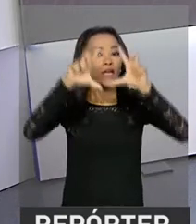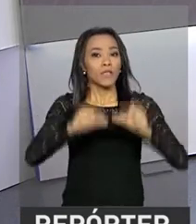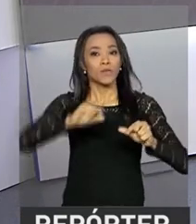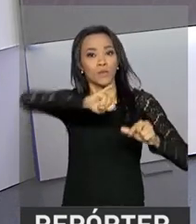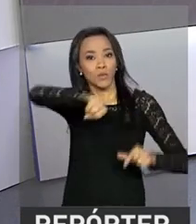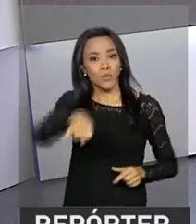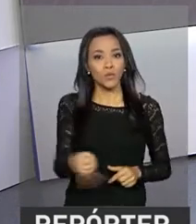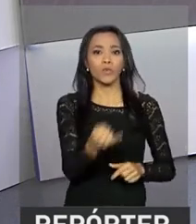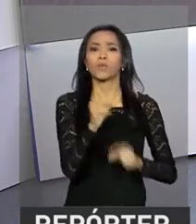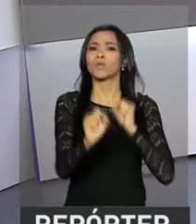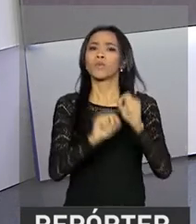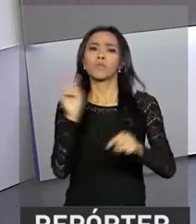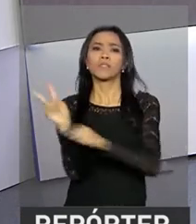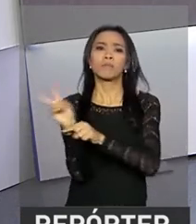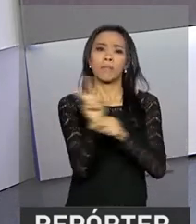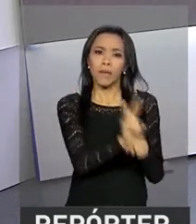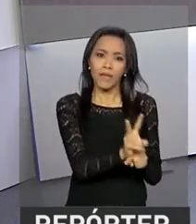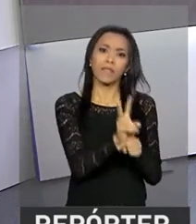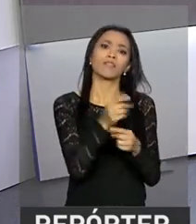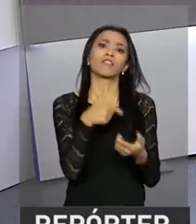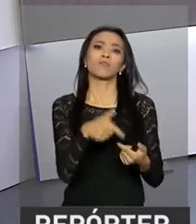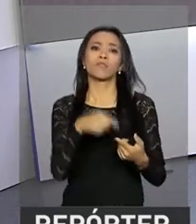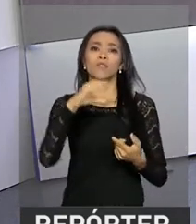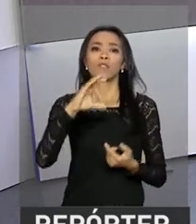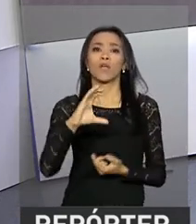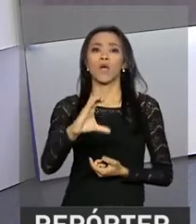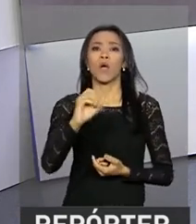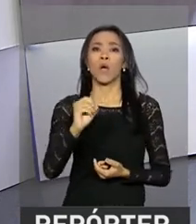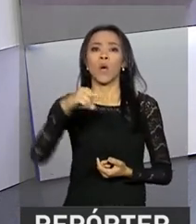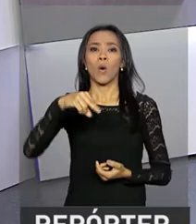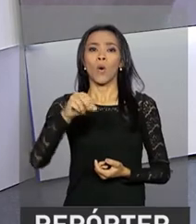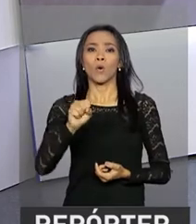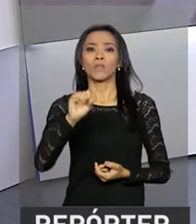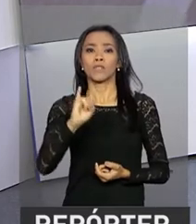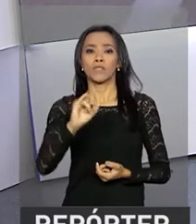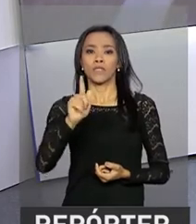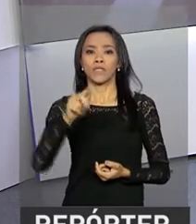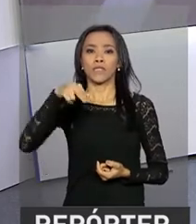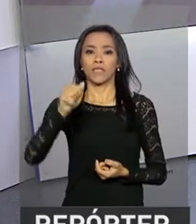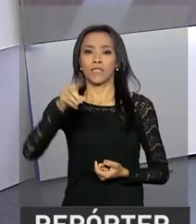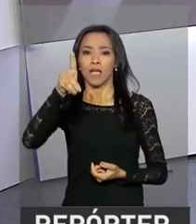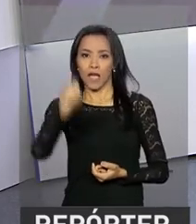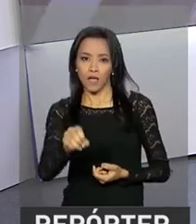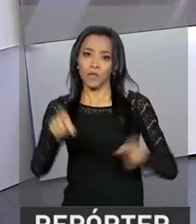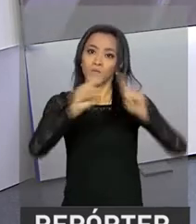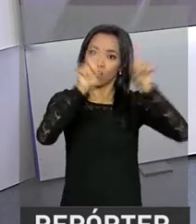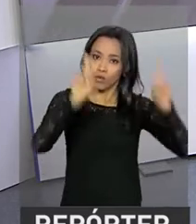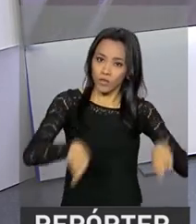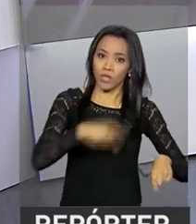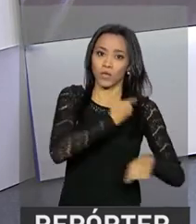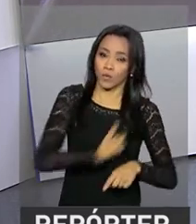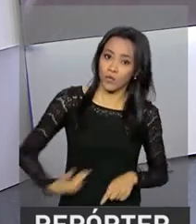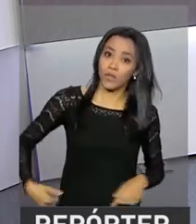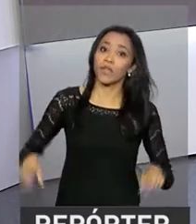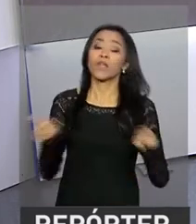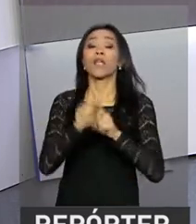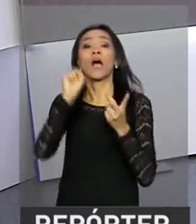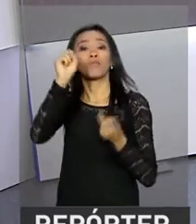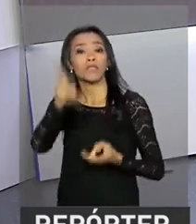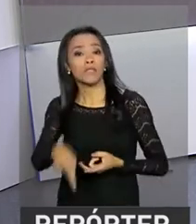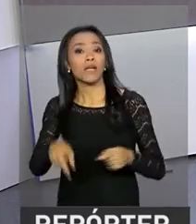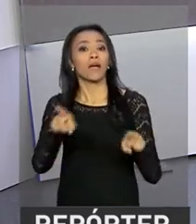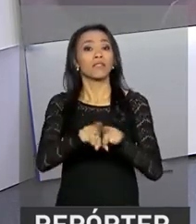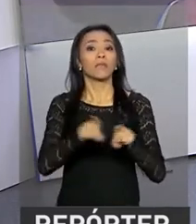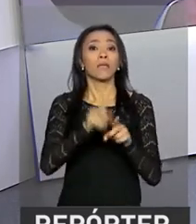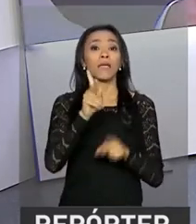empréstimos consignados para servidores públicos e aposentados e pensionistas do INSS. Quem tem as informações